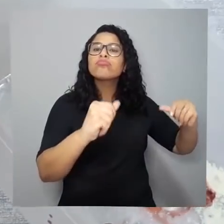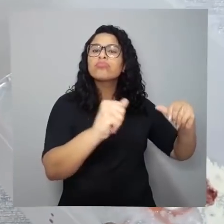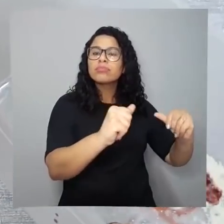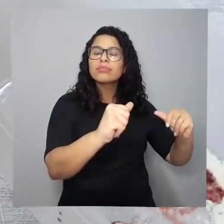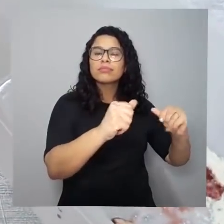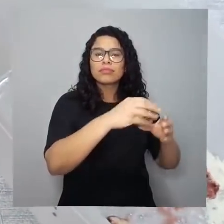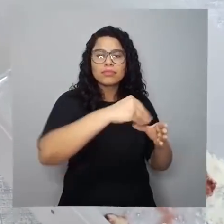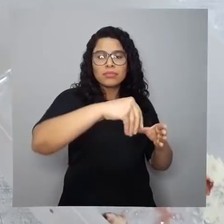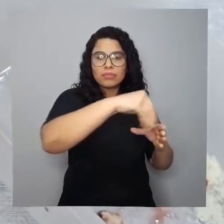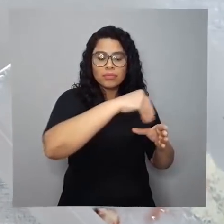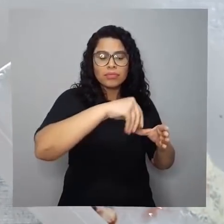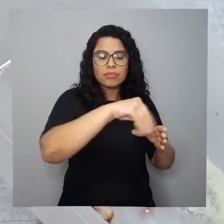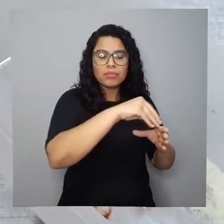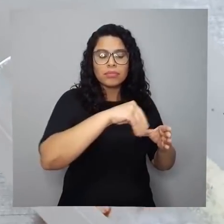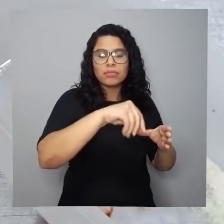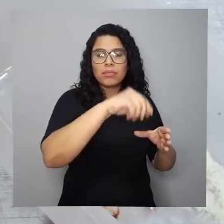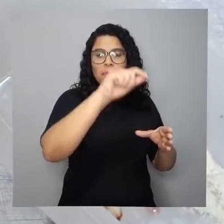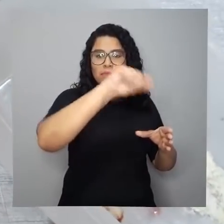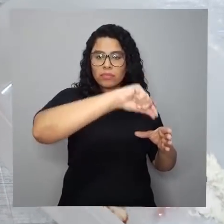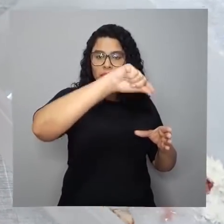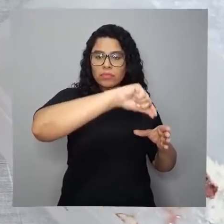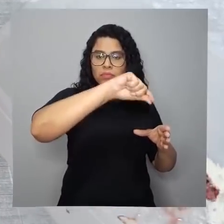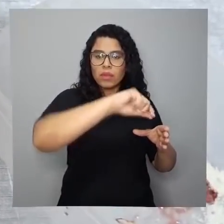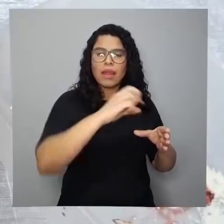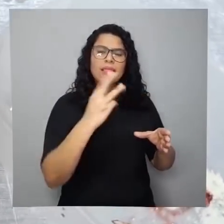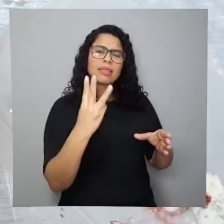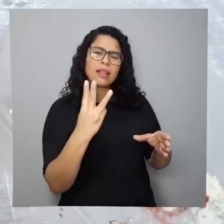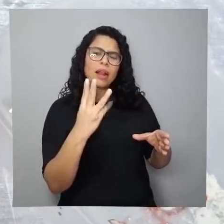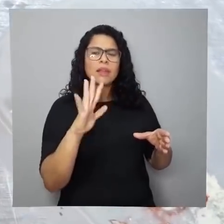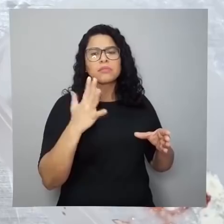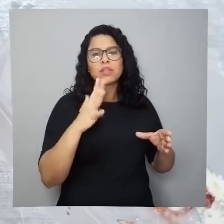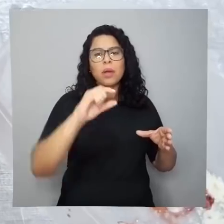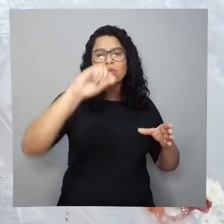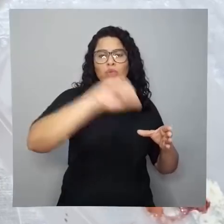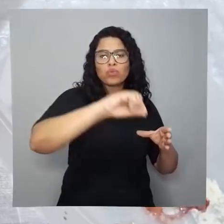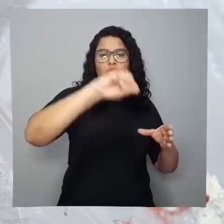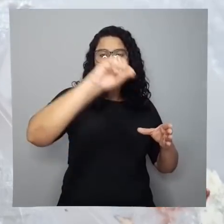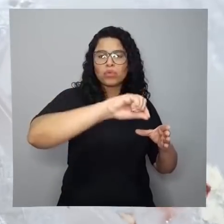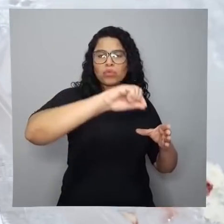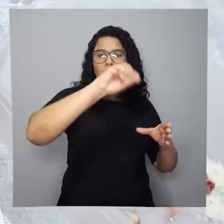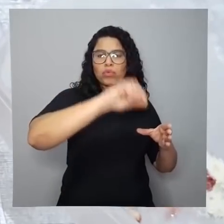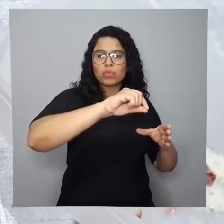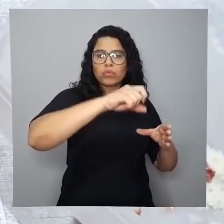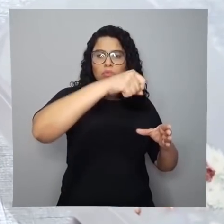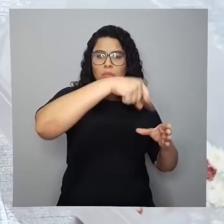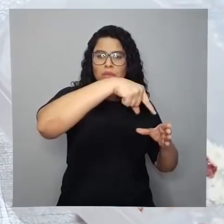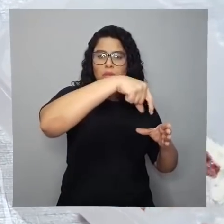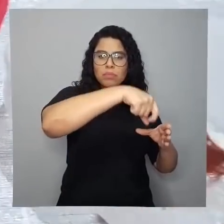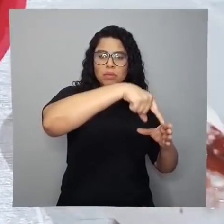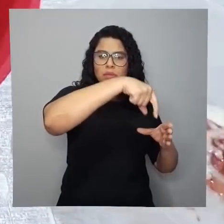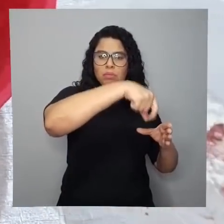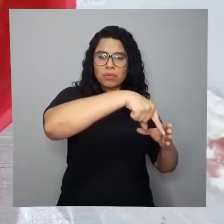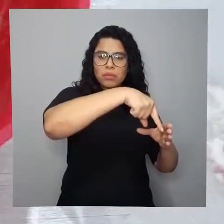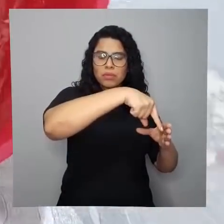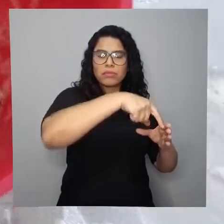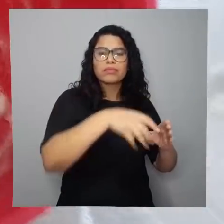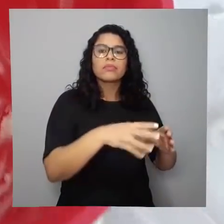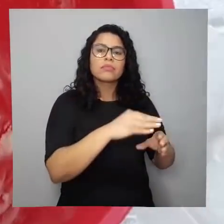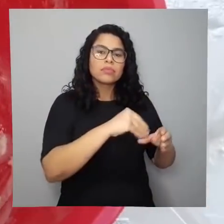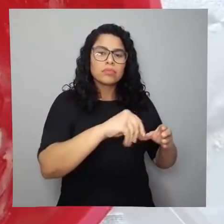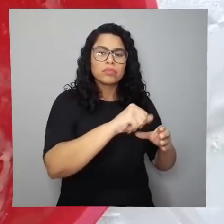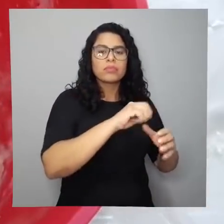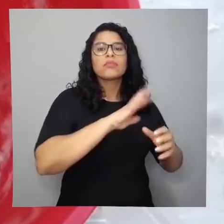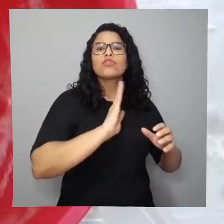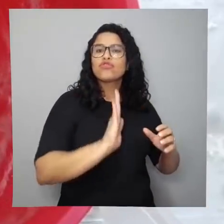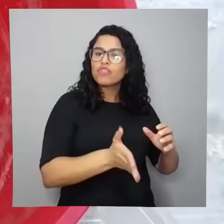Porque com o corante, olha, você coloca umas 3 gotas, 4 gotas de corante. Como ele já é